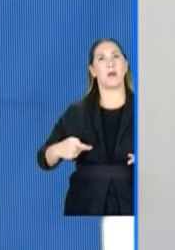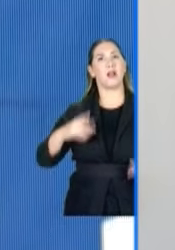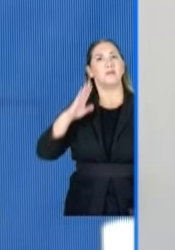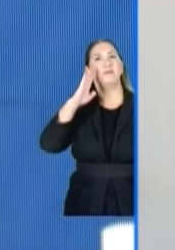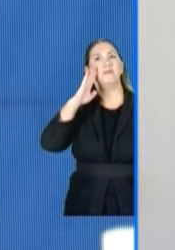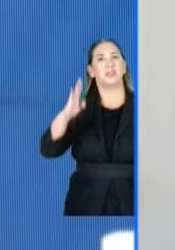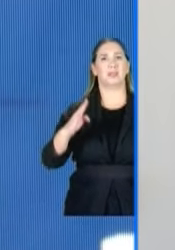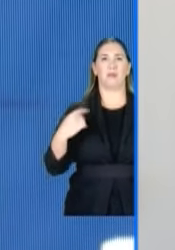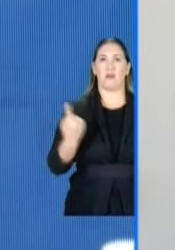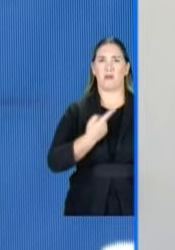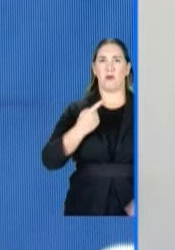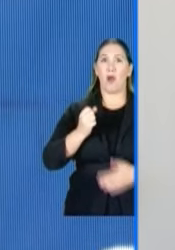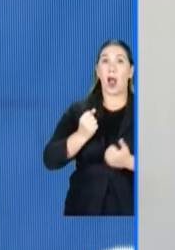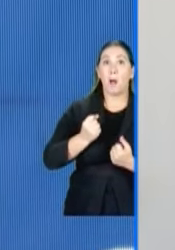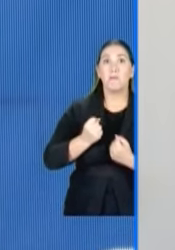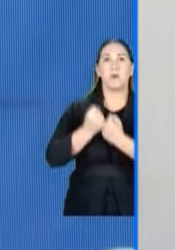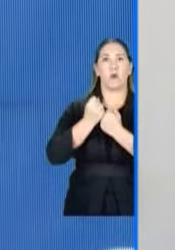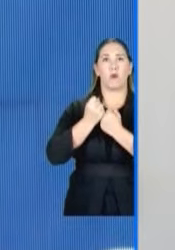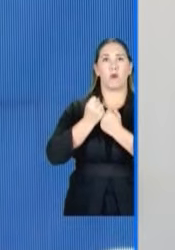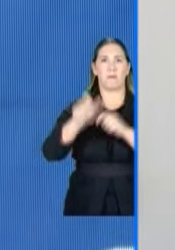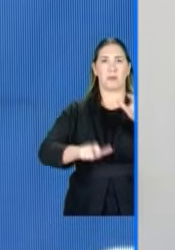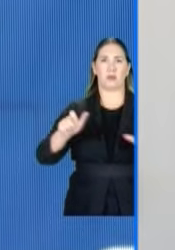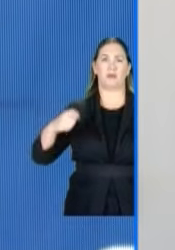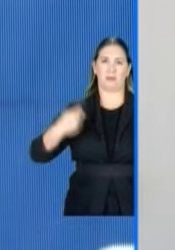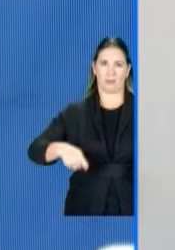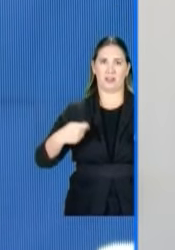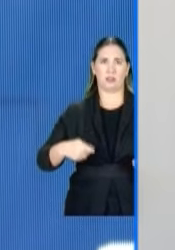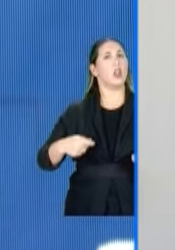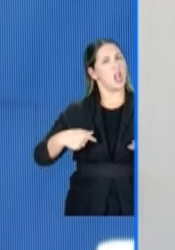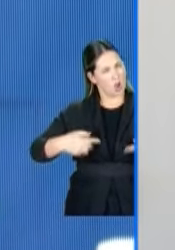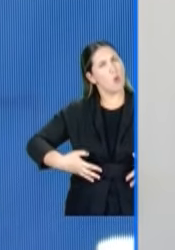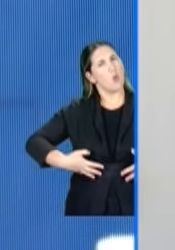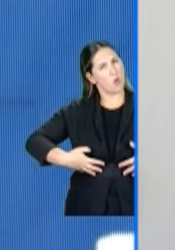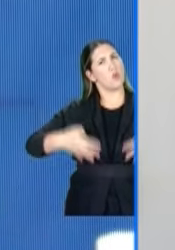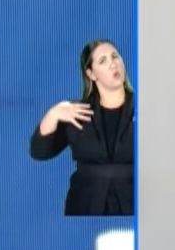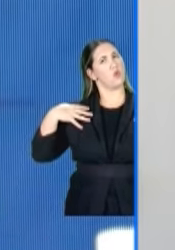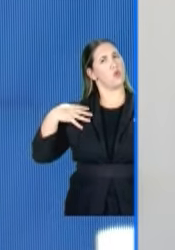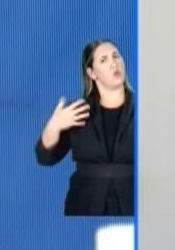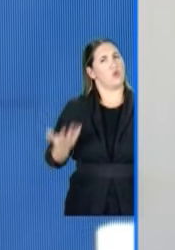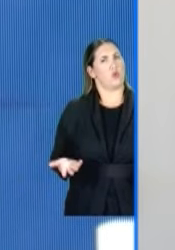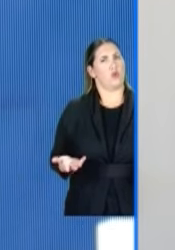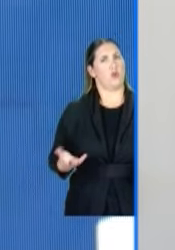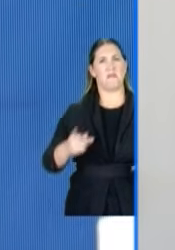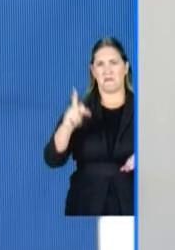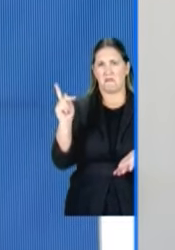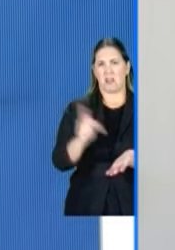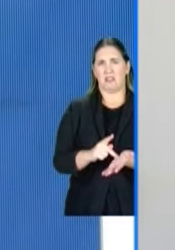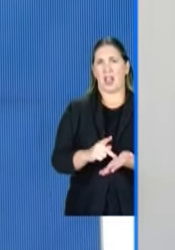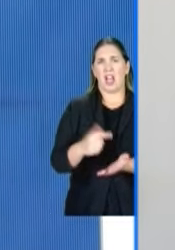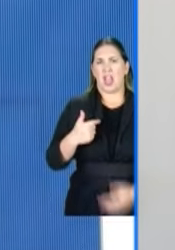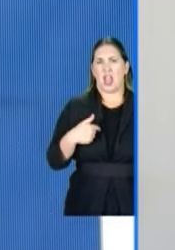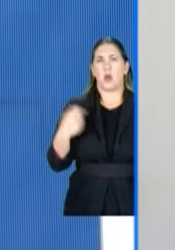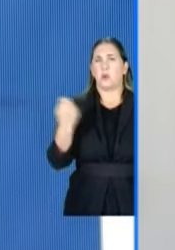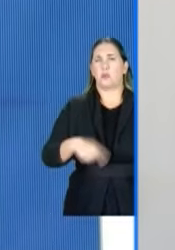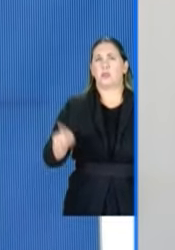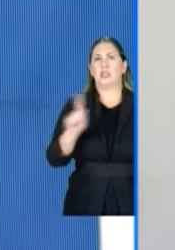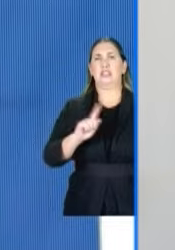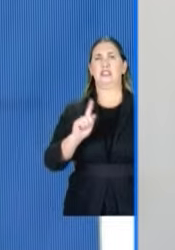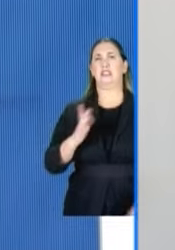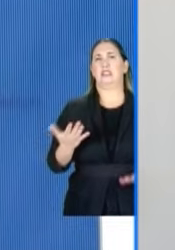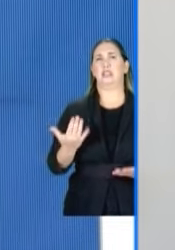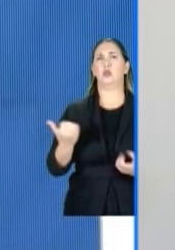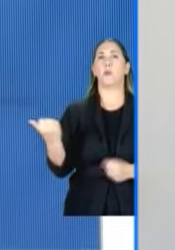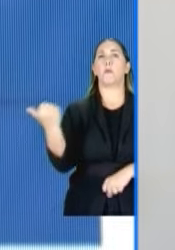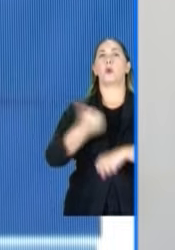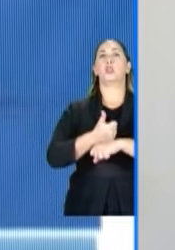bem significativa, está em 38%, mas estável. E no caso do Nunes, é de 21%.